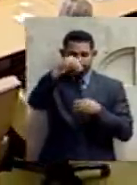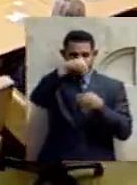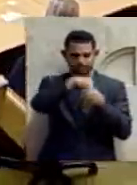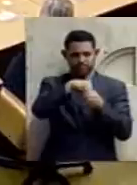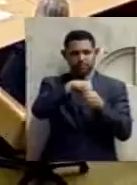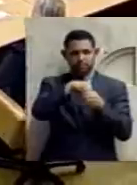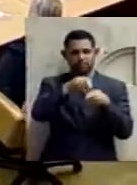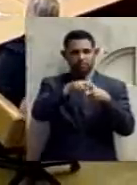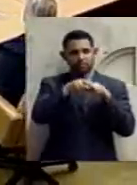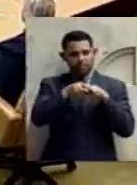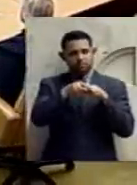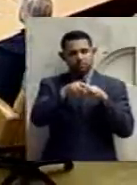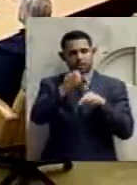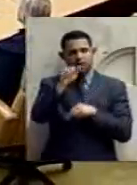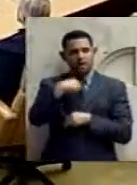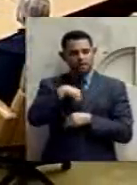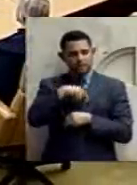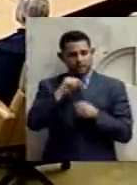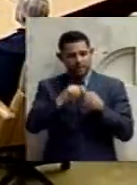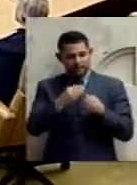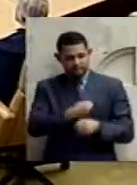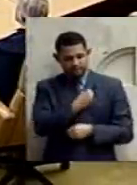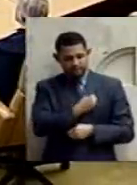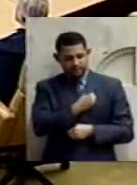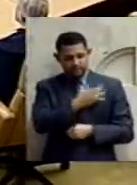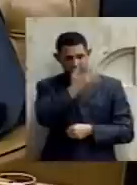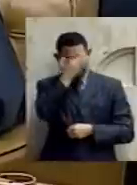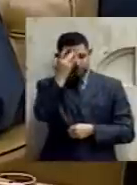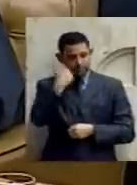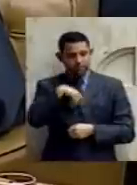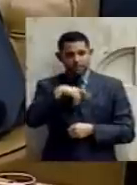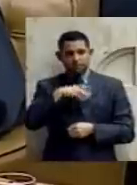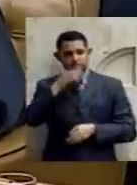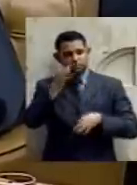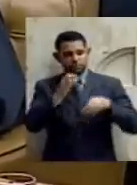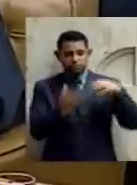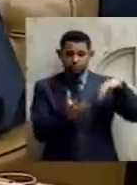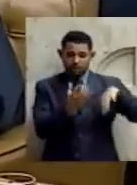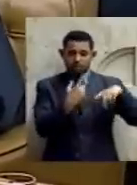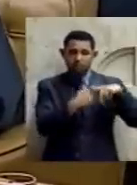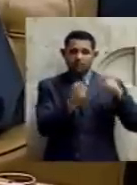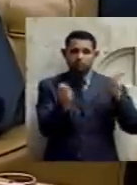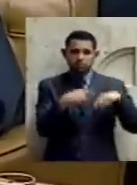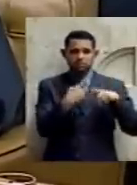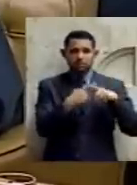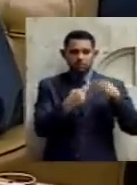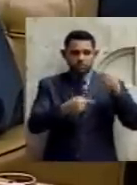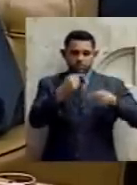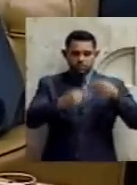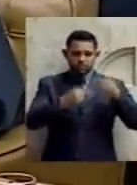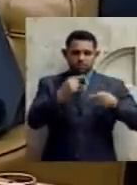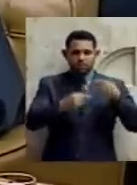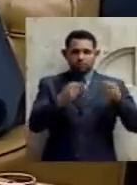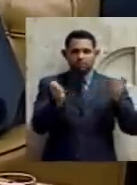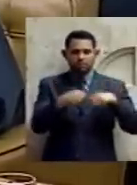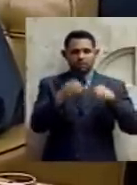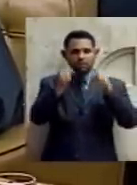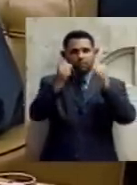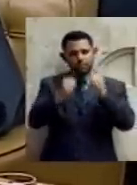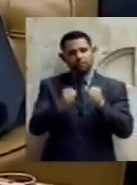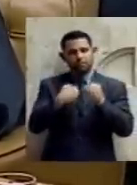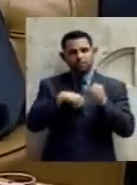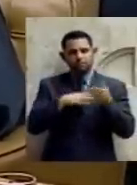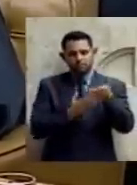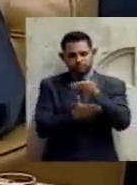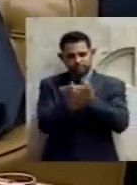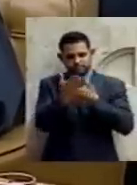a ação e inação do legislador, bem assim do executivo, deflagram o atuar judicial como poder dever de